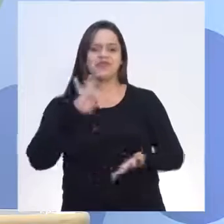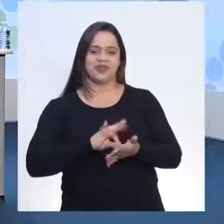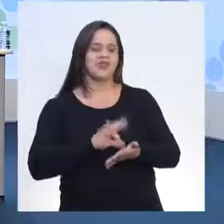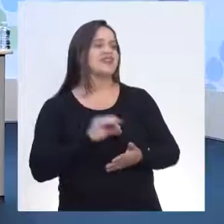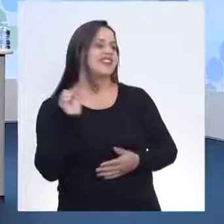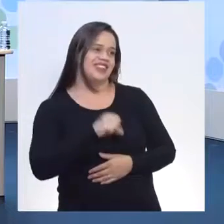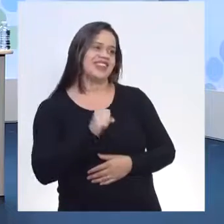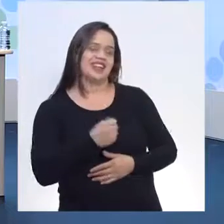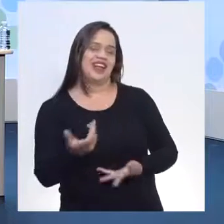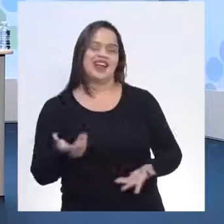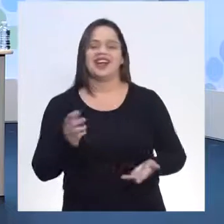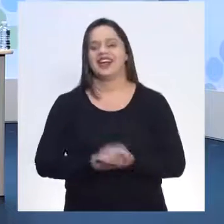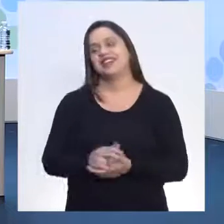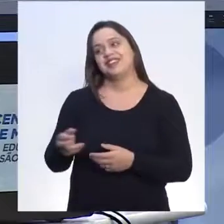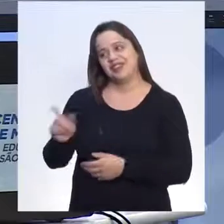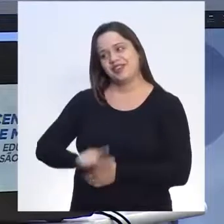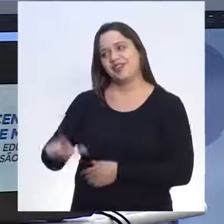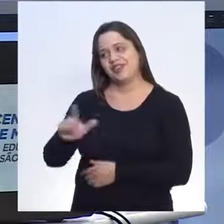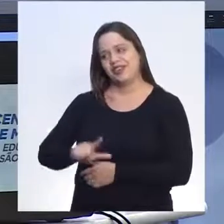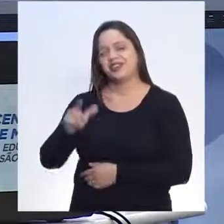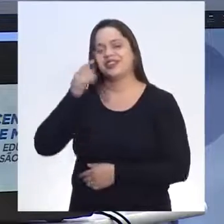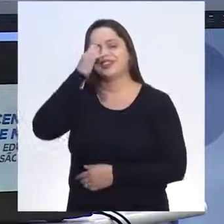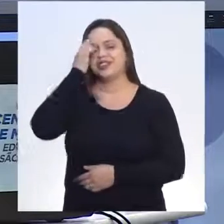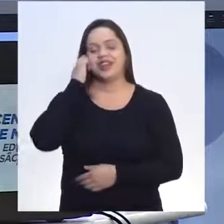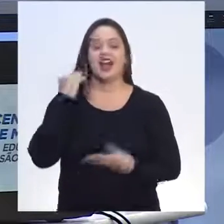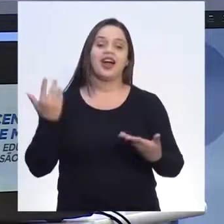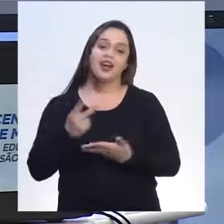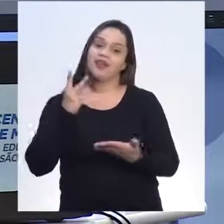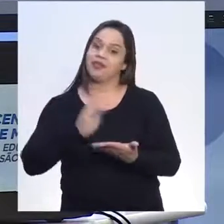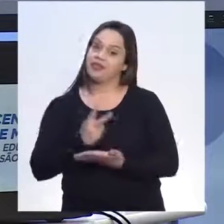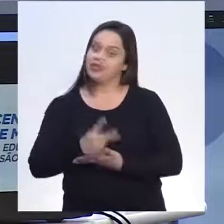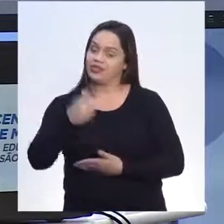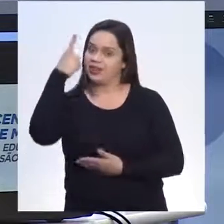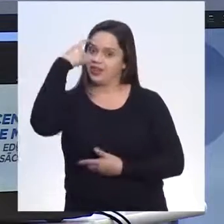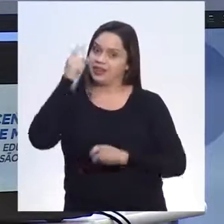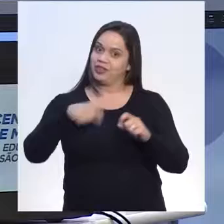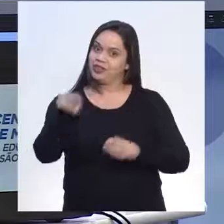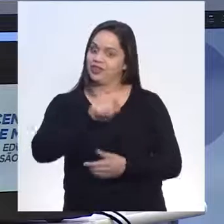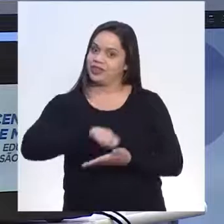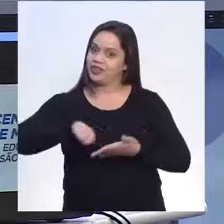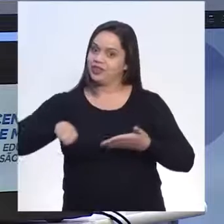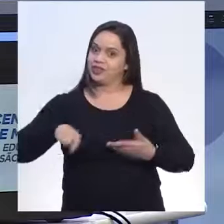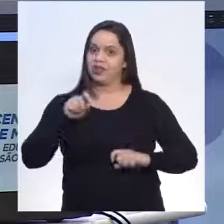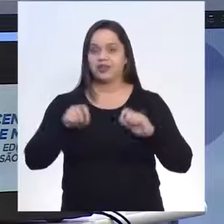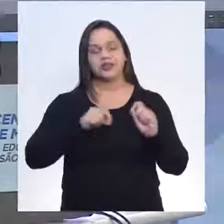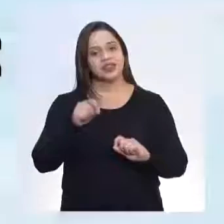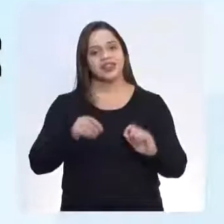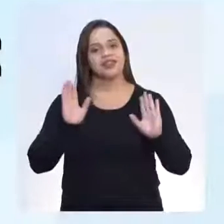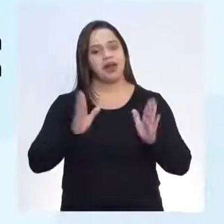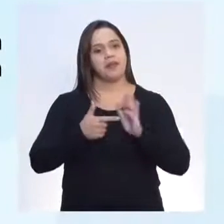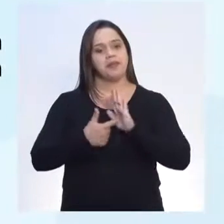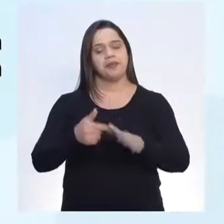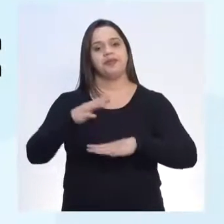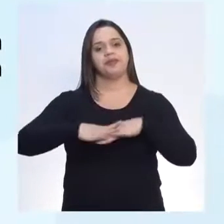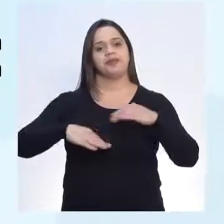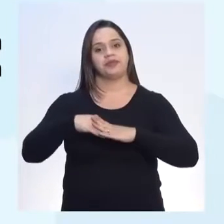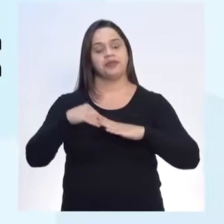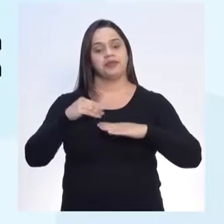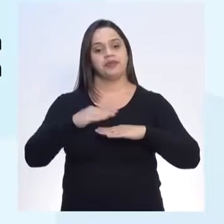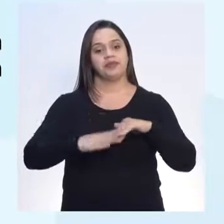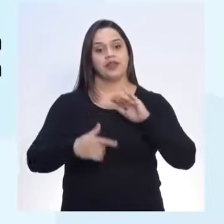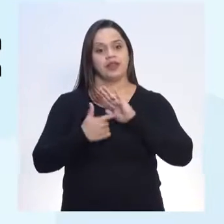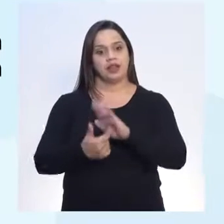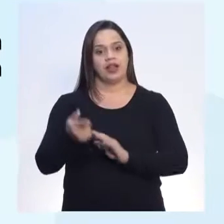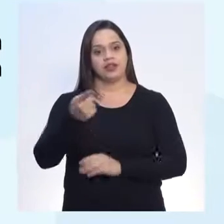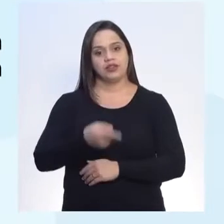nossa, né? Então vamos continuar a ideia aí para vocês anotarem. Vai aparecer para vocês a habilidade. A habilidade